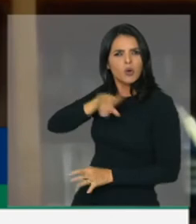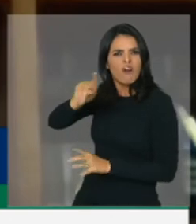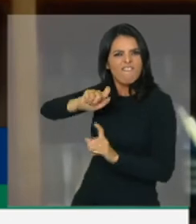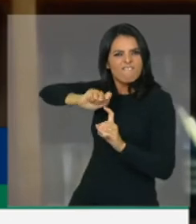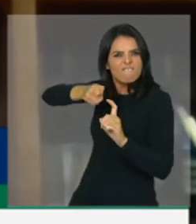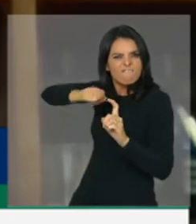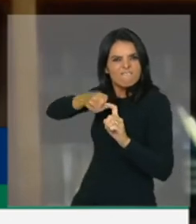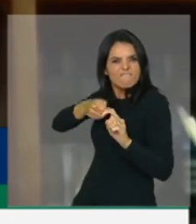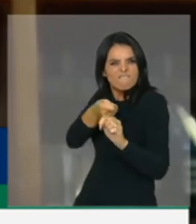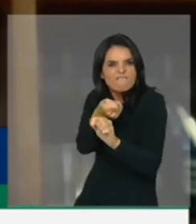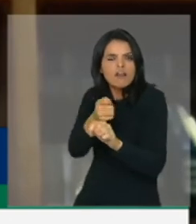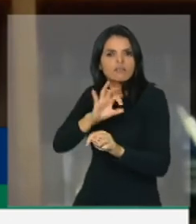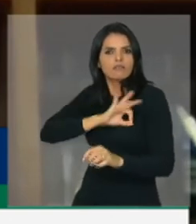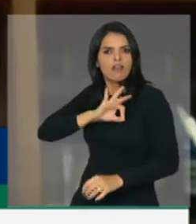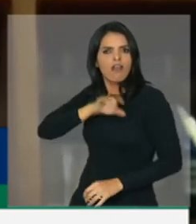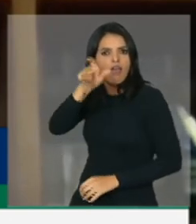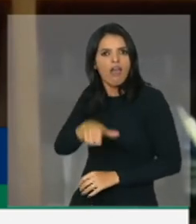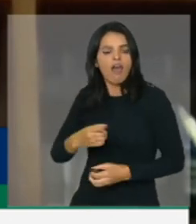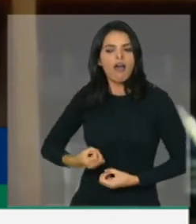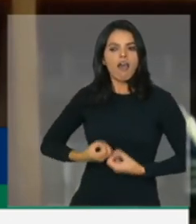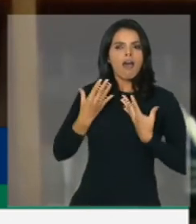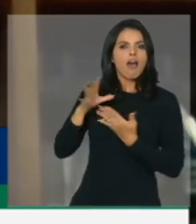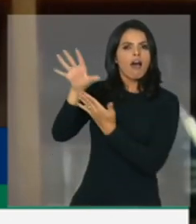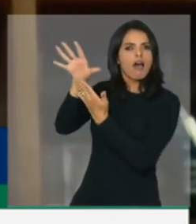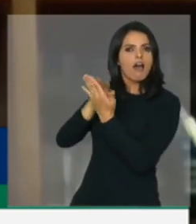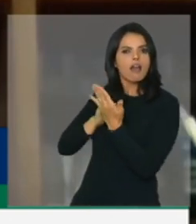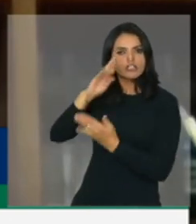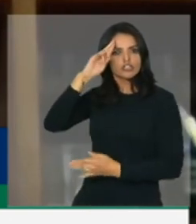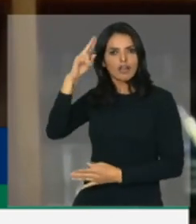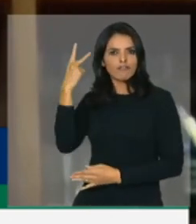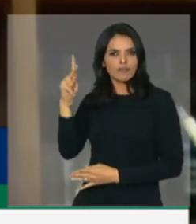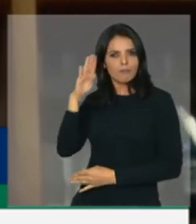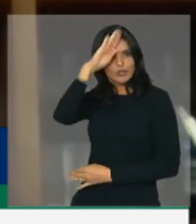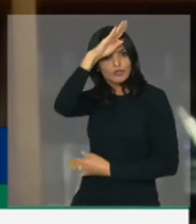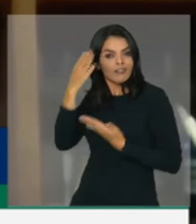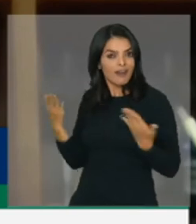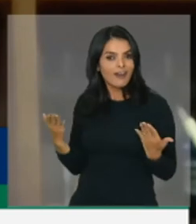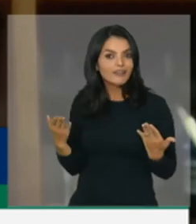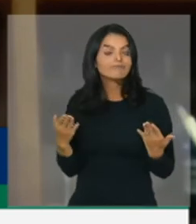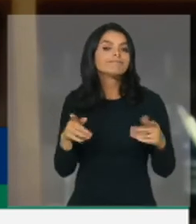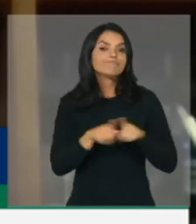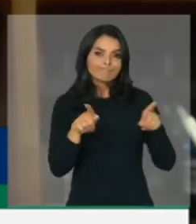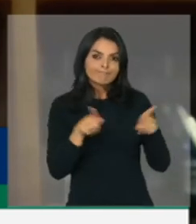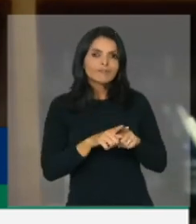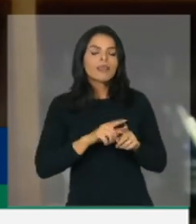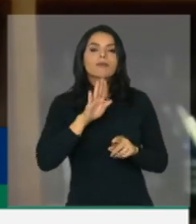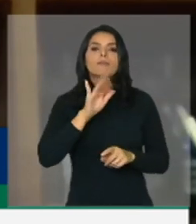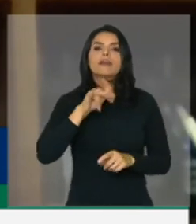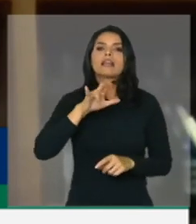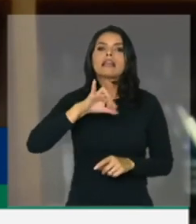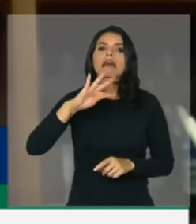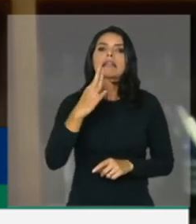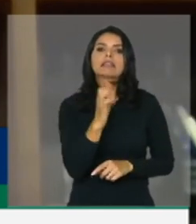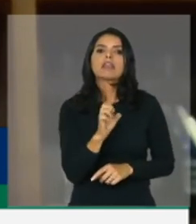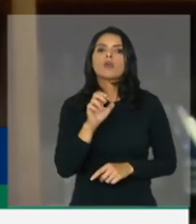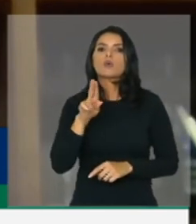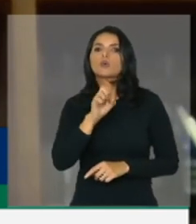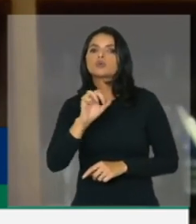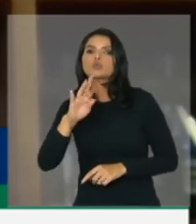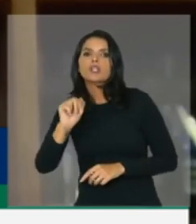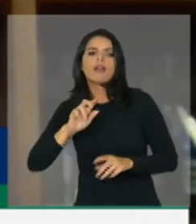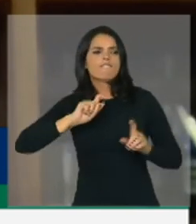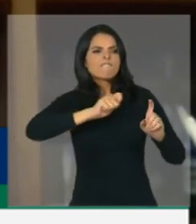de delegacia, que se inspira inclusive no seu chefe Bolsonaro, idólatra de brilhante ustra de torturadores